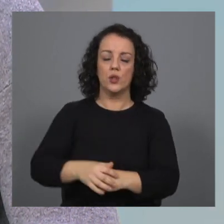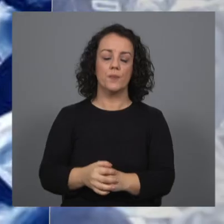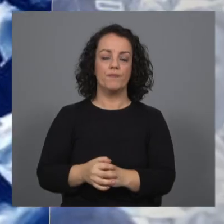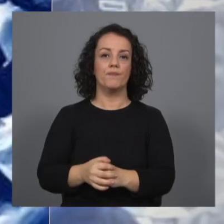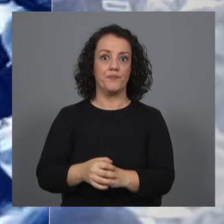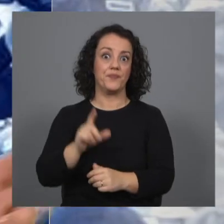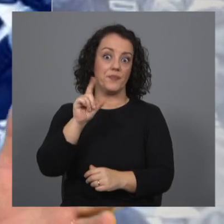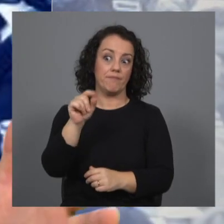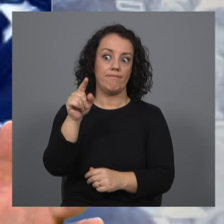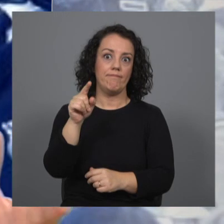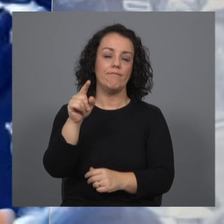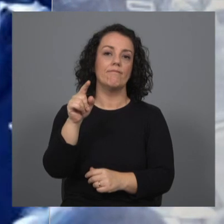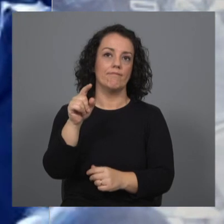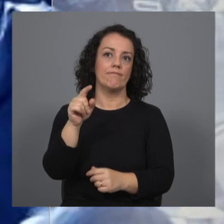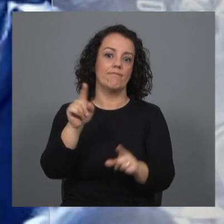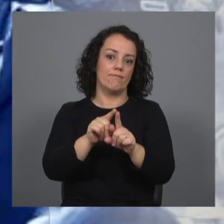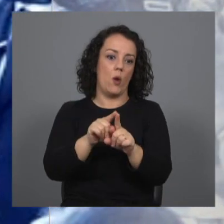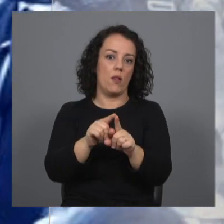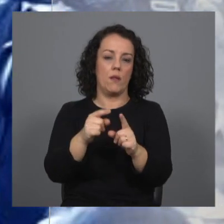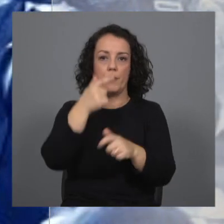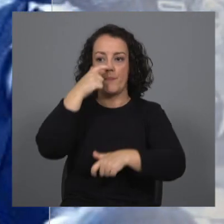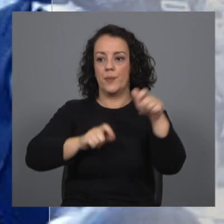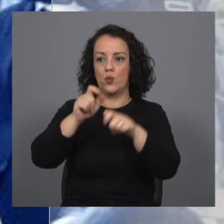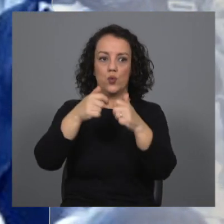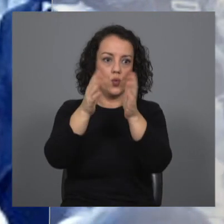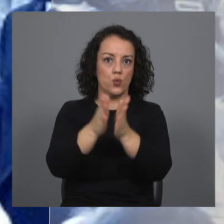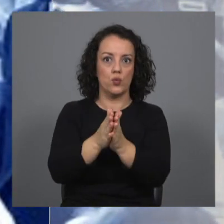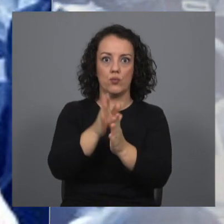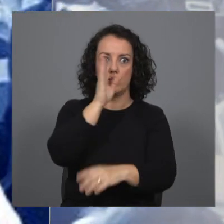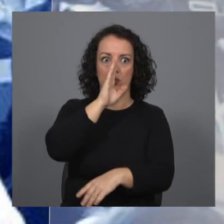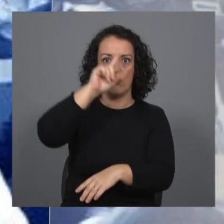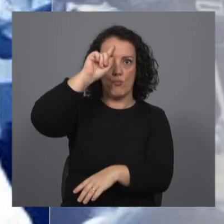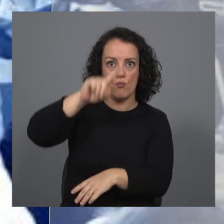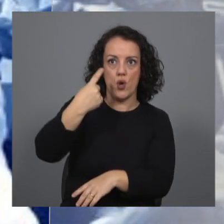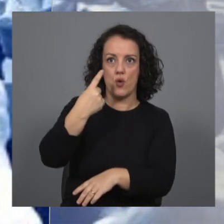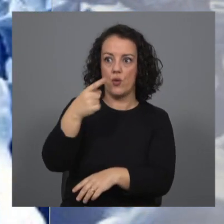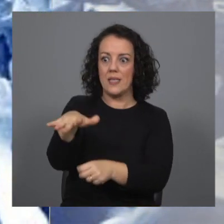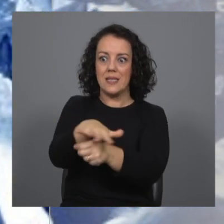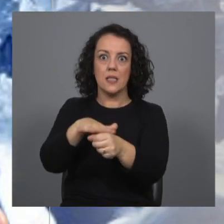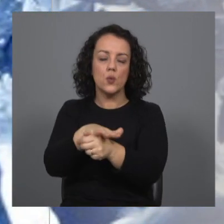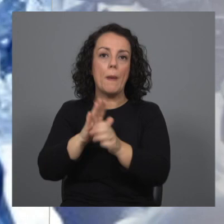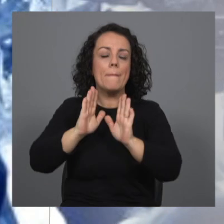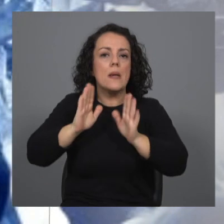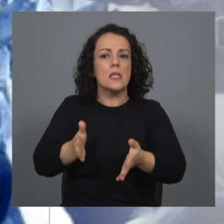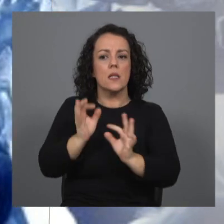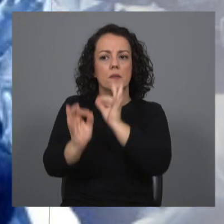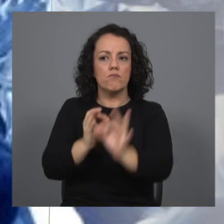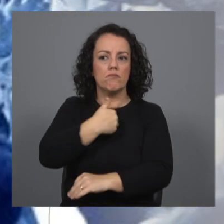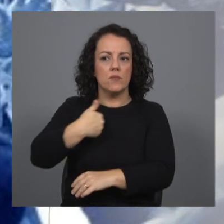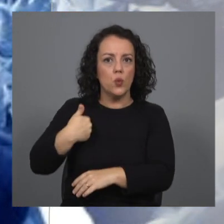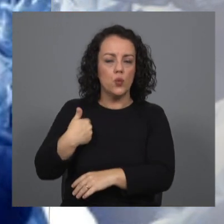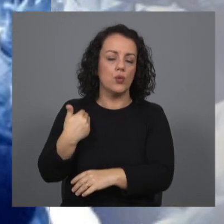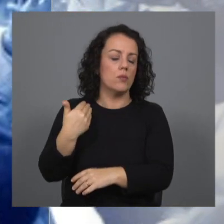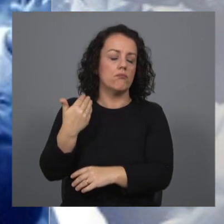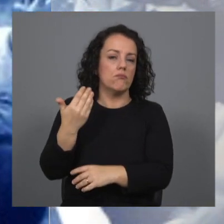essa indicação para todos os cidadãos que, conhecendo situações destas, de alguém que necessite de cuidados de saúde, nomeadamente,